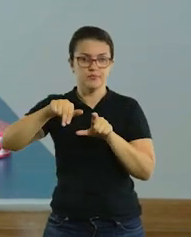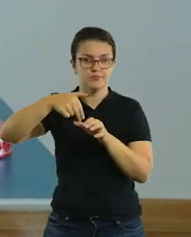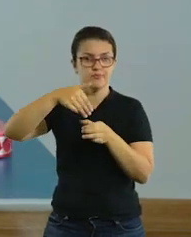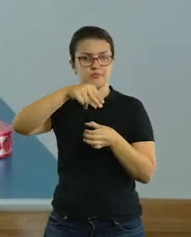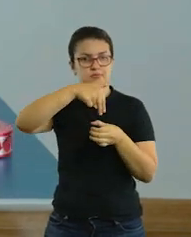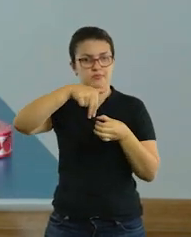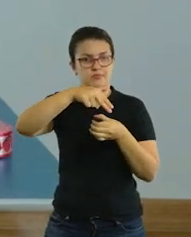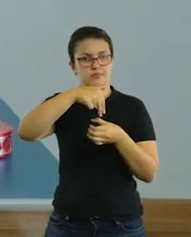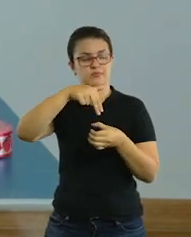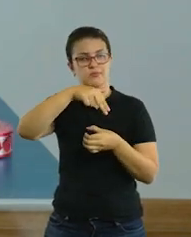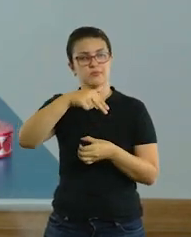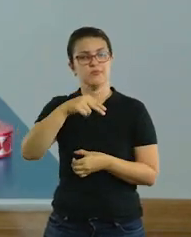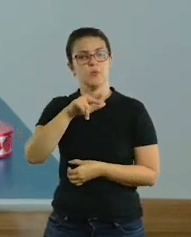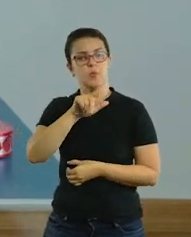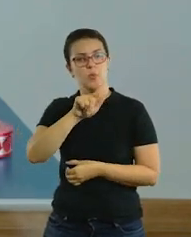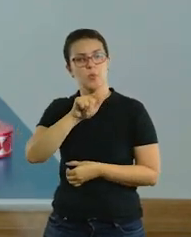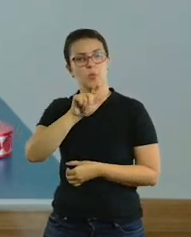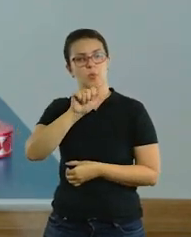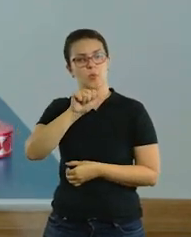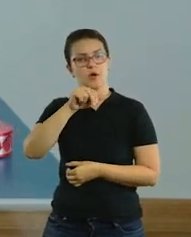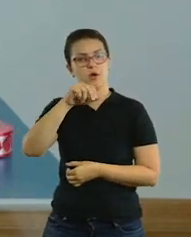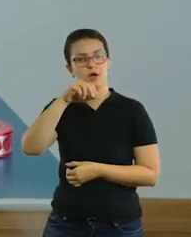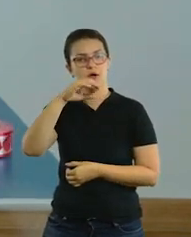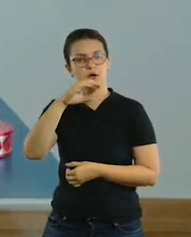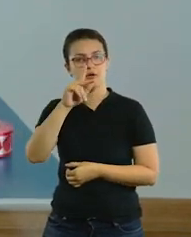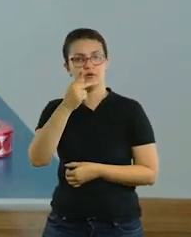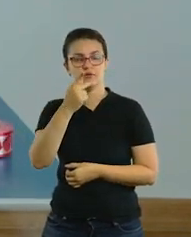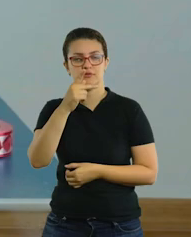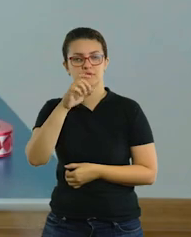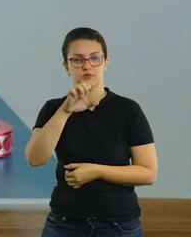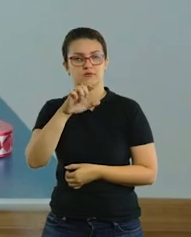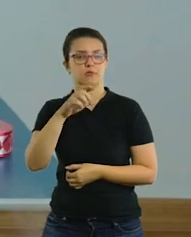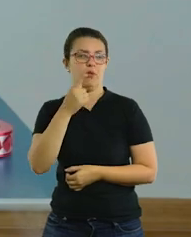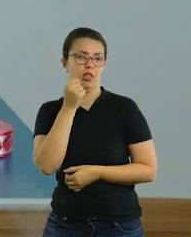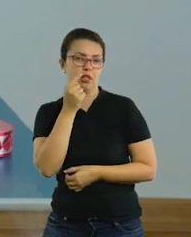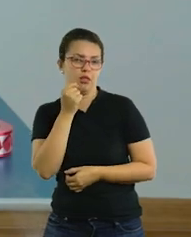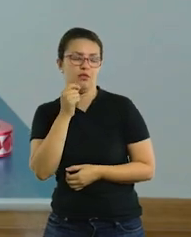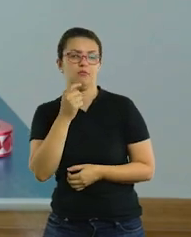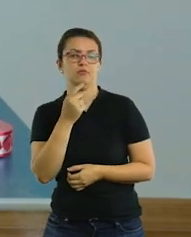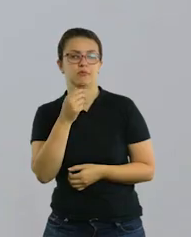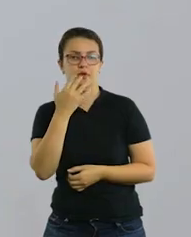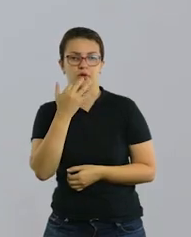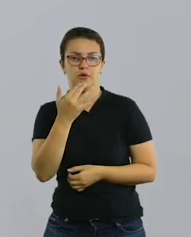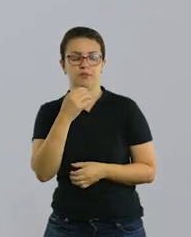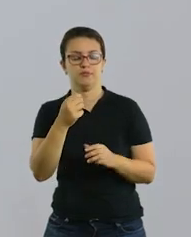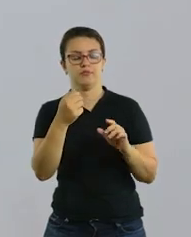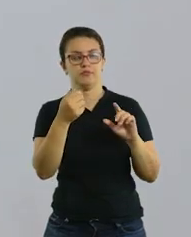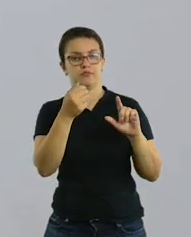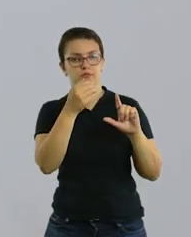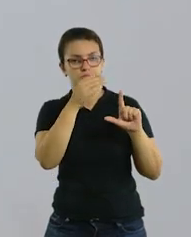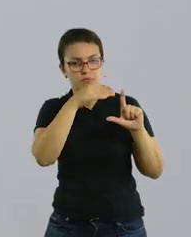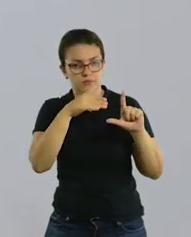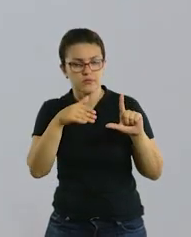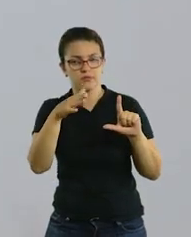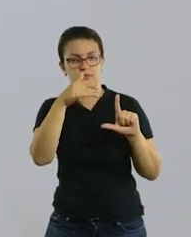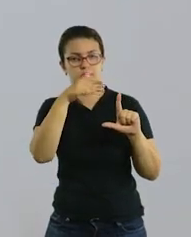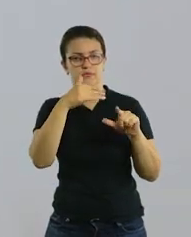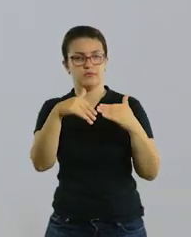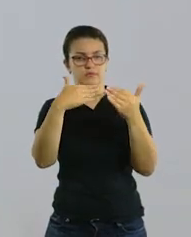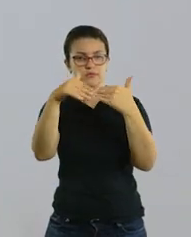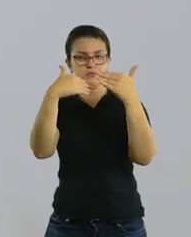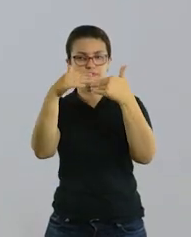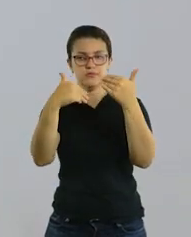usar o guache também, ou lápis de cor, o material que estiver disponível para trabalhar